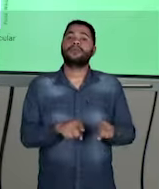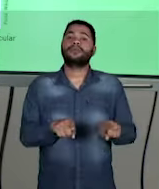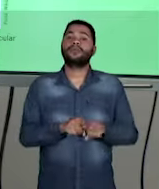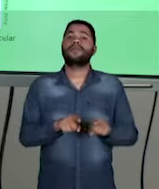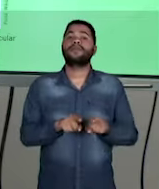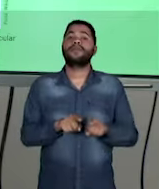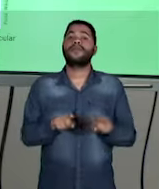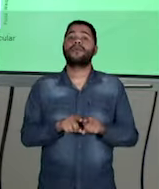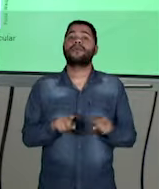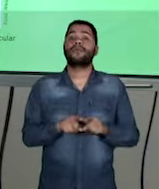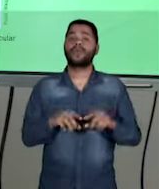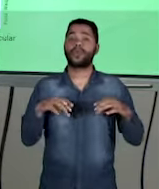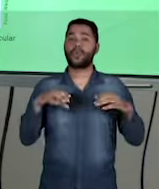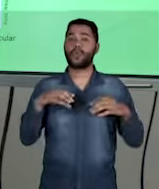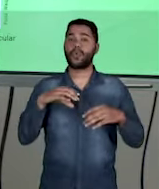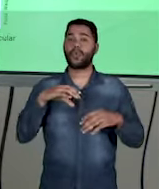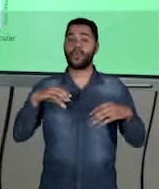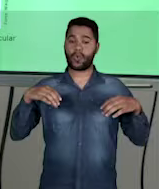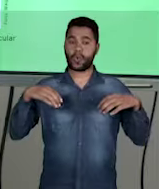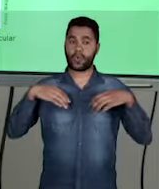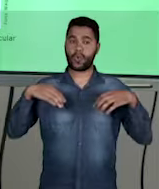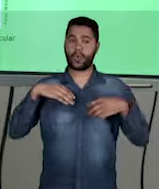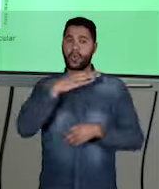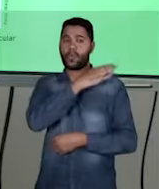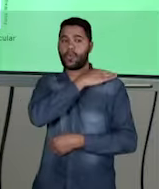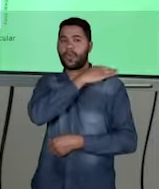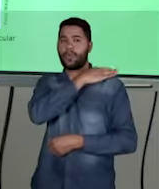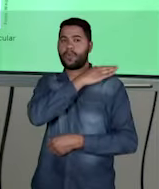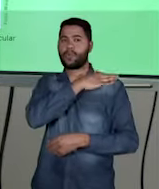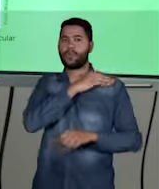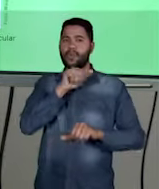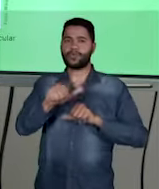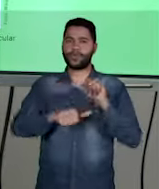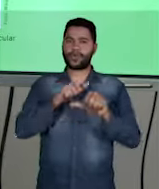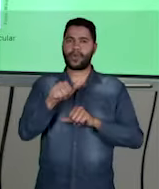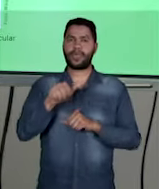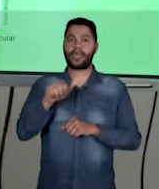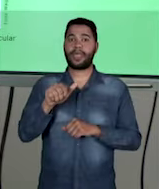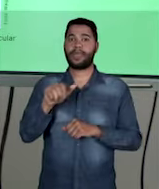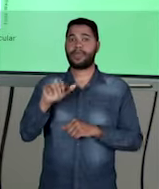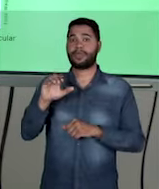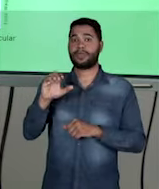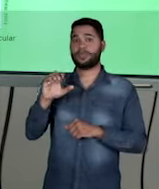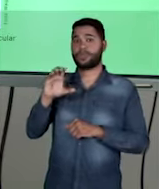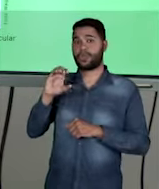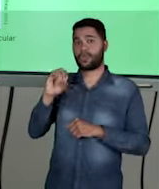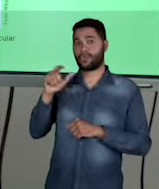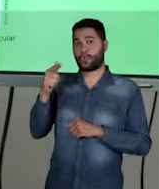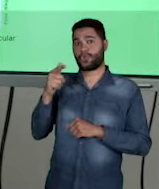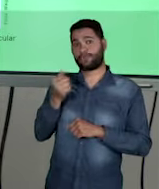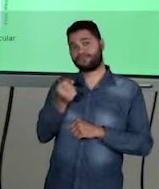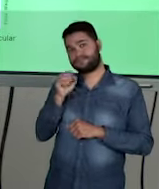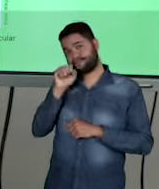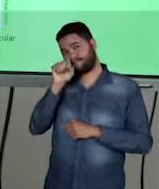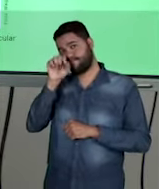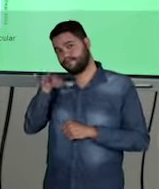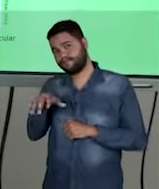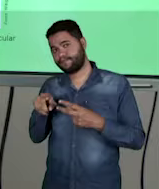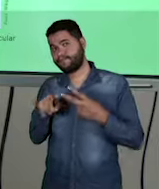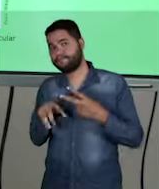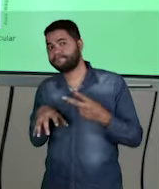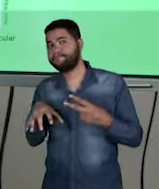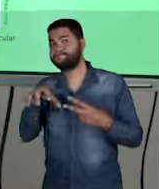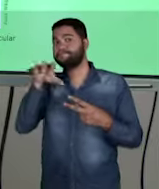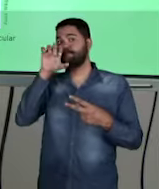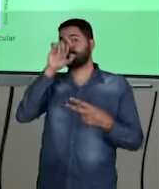onde vai ocorrer a troca gasosa. Então, o sangue vai entrar lá, libera o gás carbônico e traz